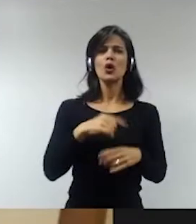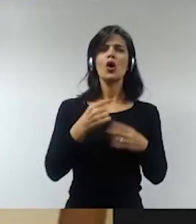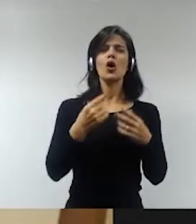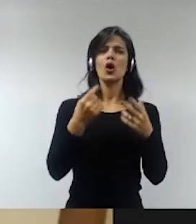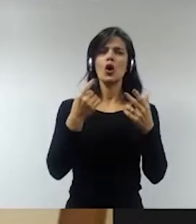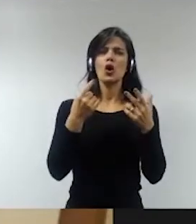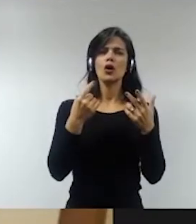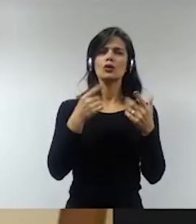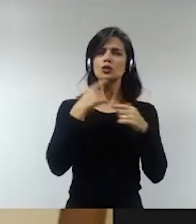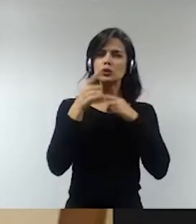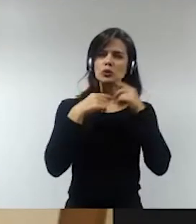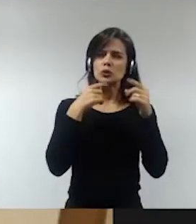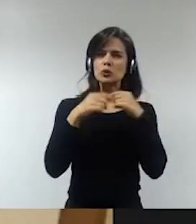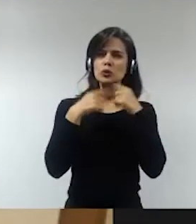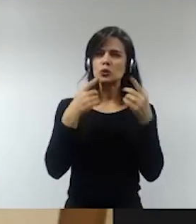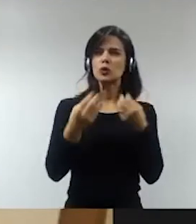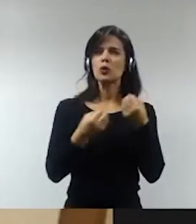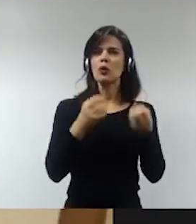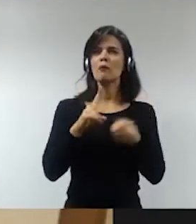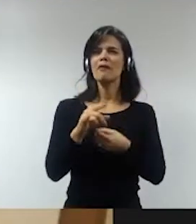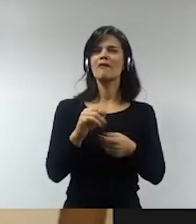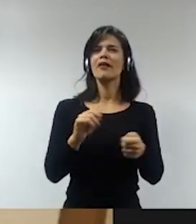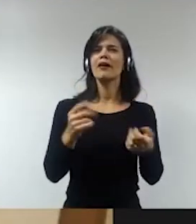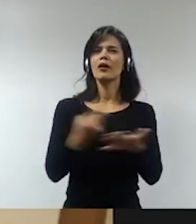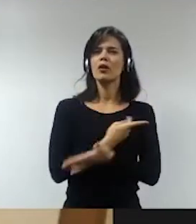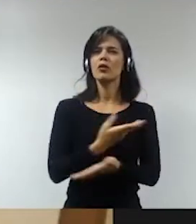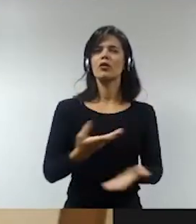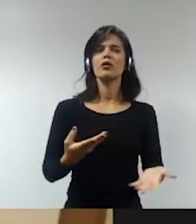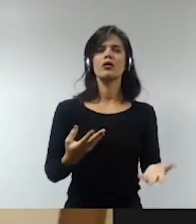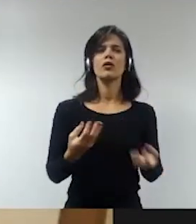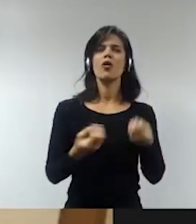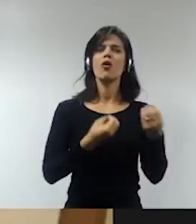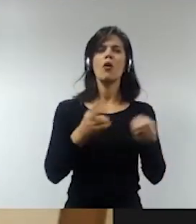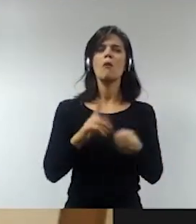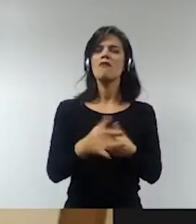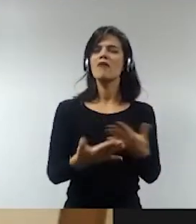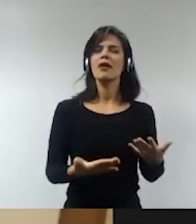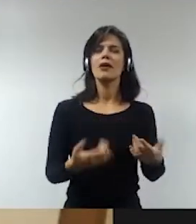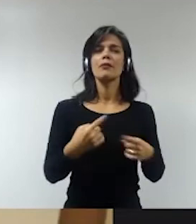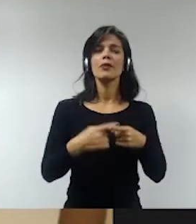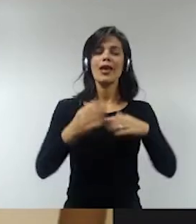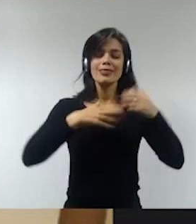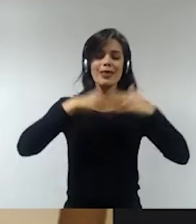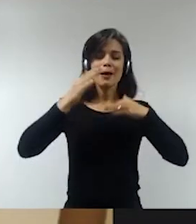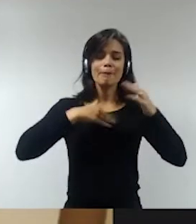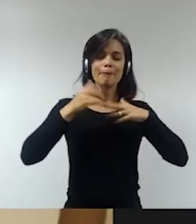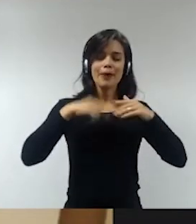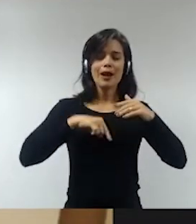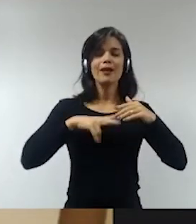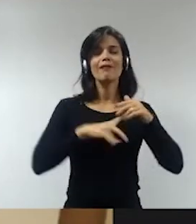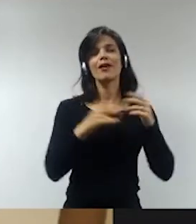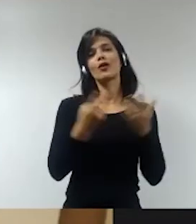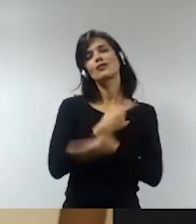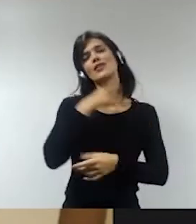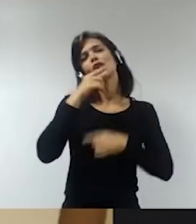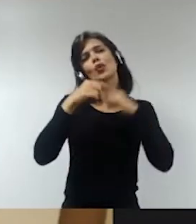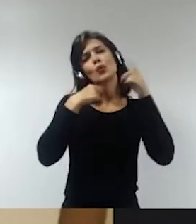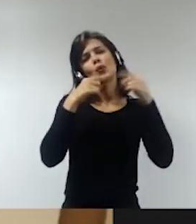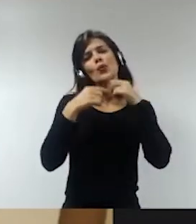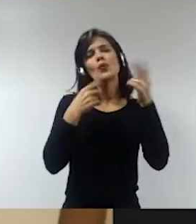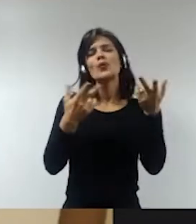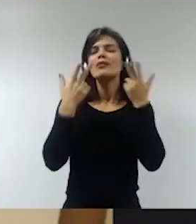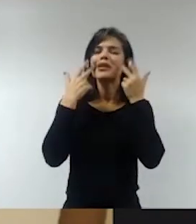a compatibilidade, como vai funcionar, como isso vai acontecer na prática, e a gente sabe que é na prática que as dúvidas surgem também, que as